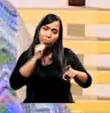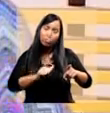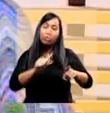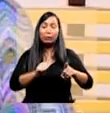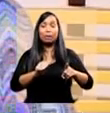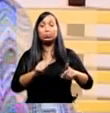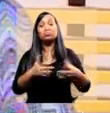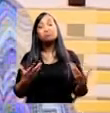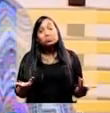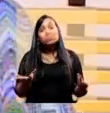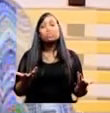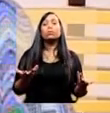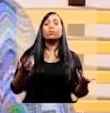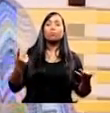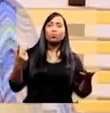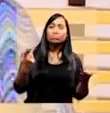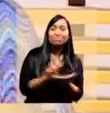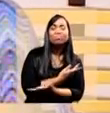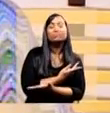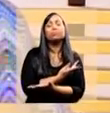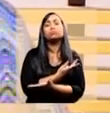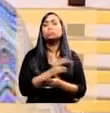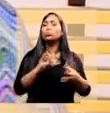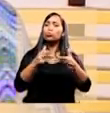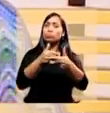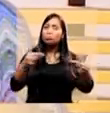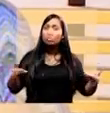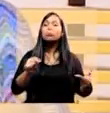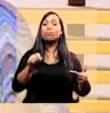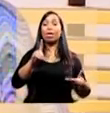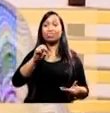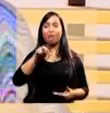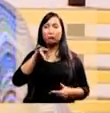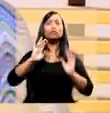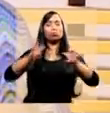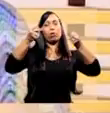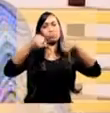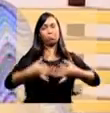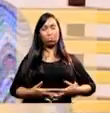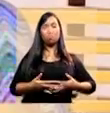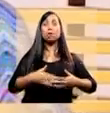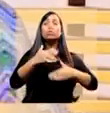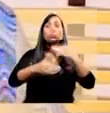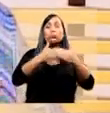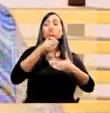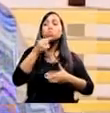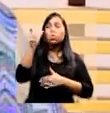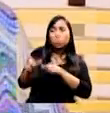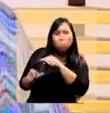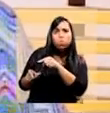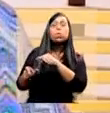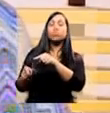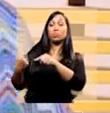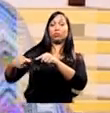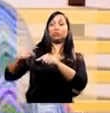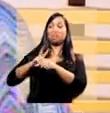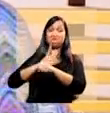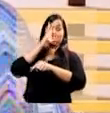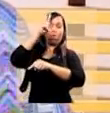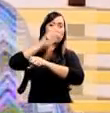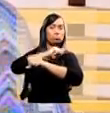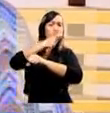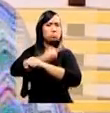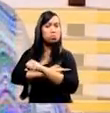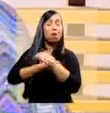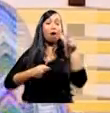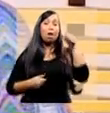né? E, via de regra, é tudo isso que a Dálice comentou, essa construção de que o homem tem que ser